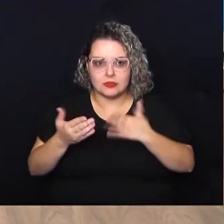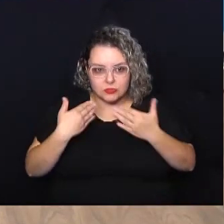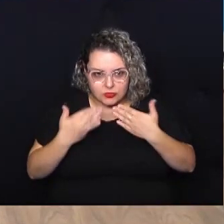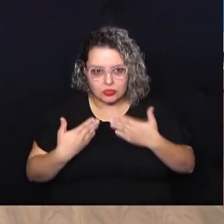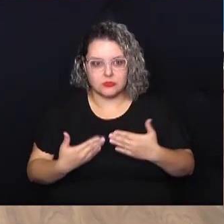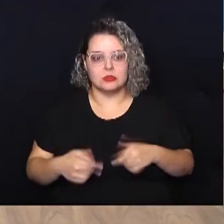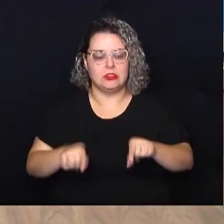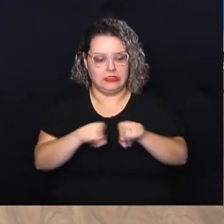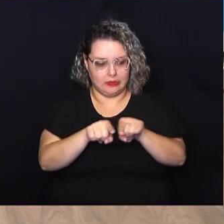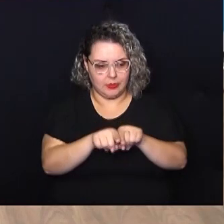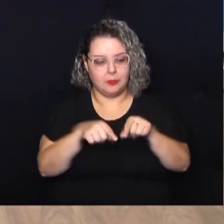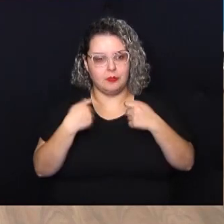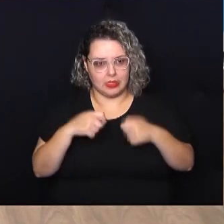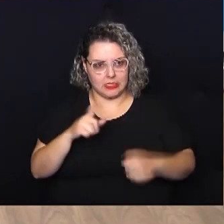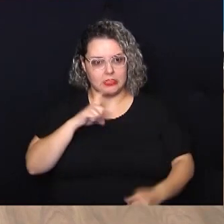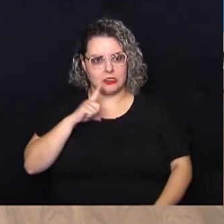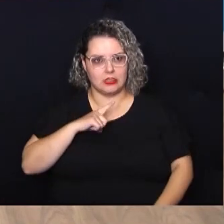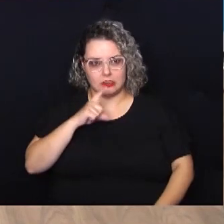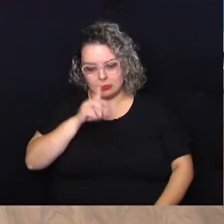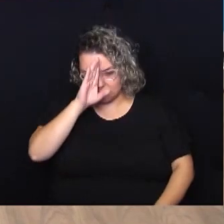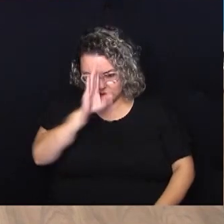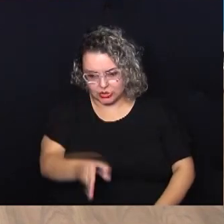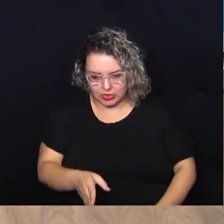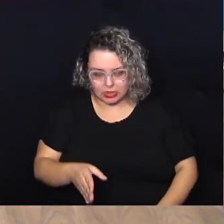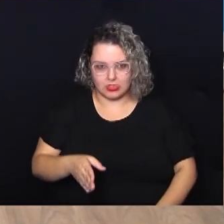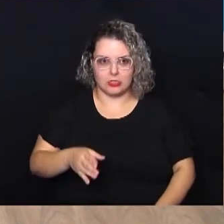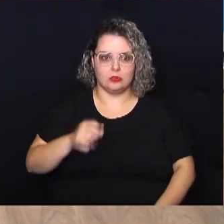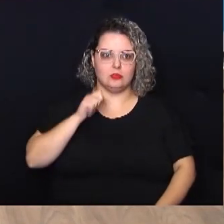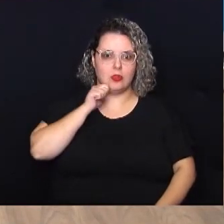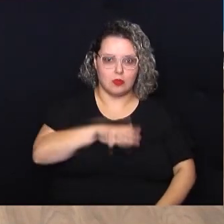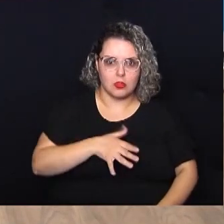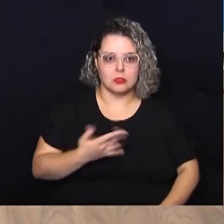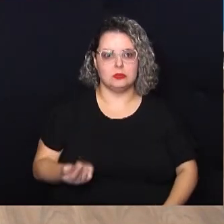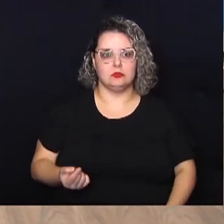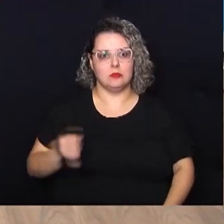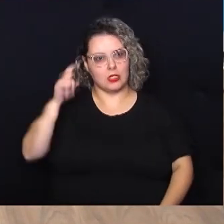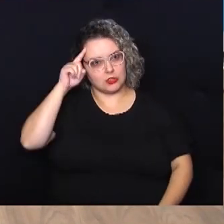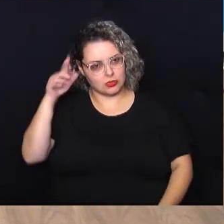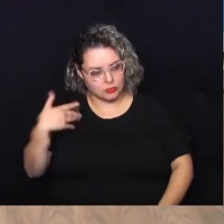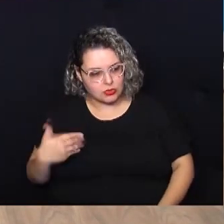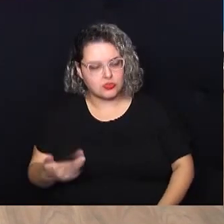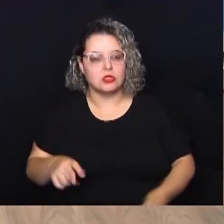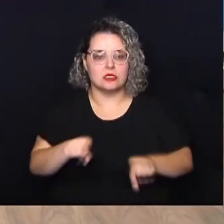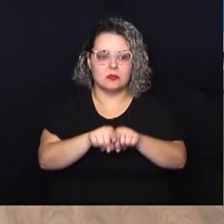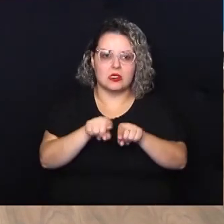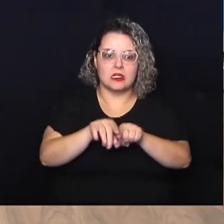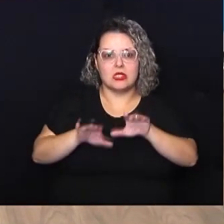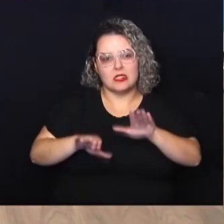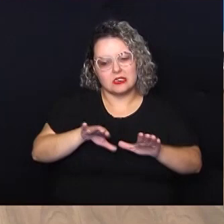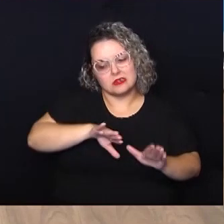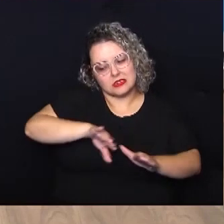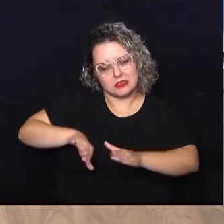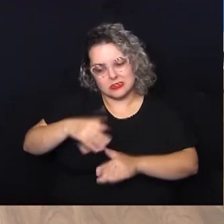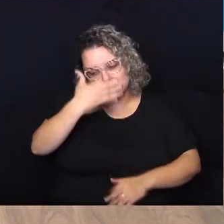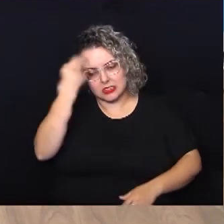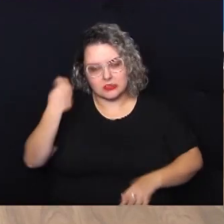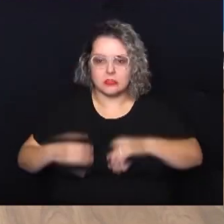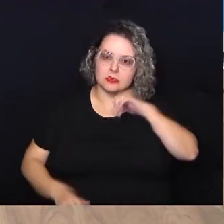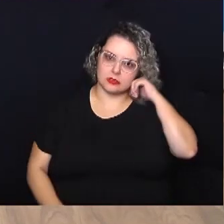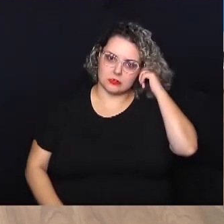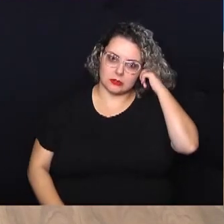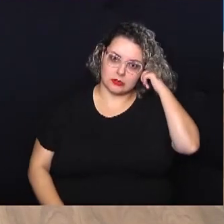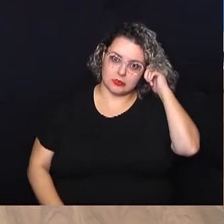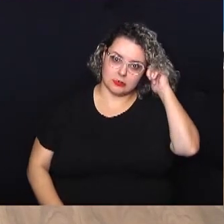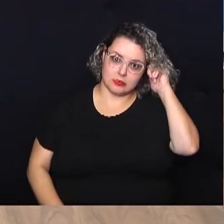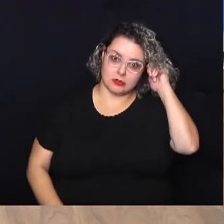você também precisa ter, não já ir direto na questão do abuso, nas questões do dia a dia também, que às vezes ficam negligenciadas.